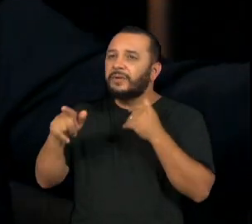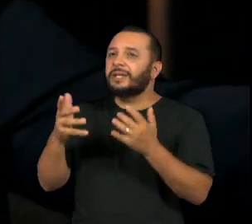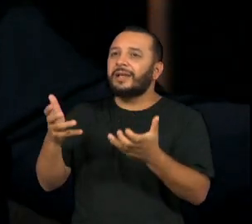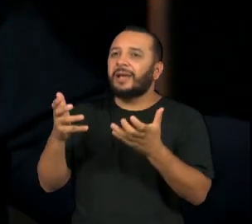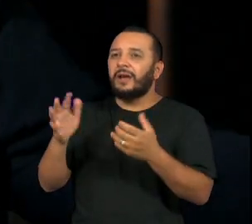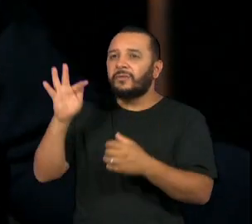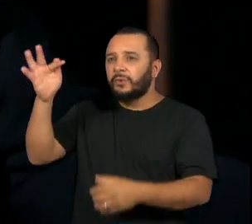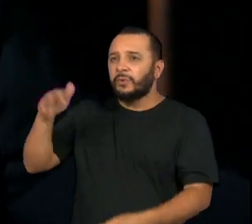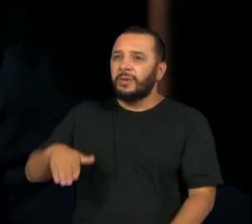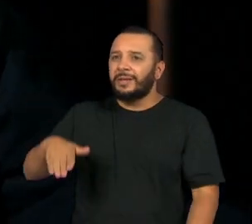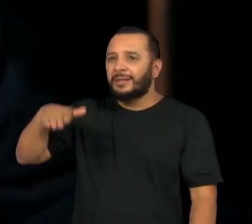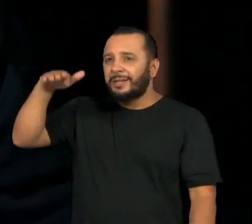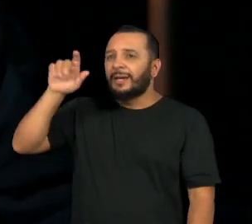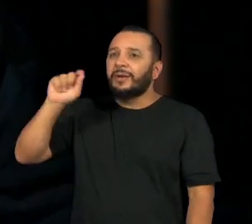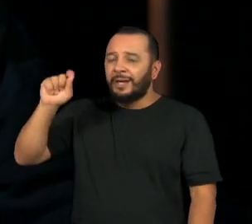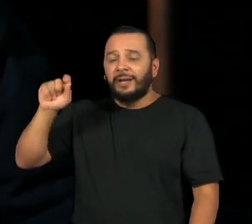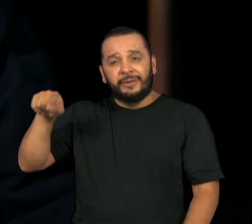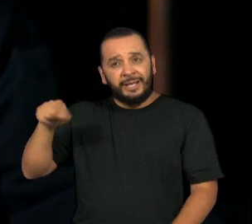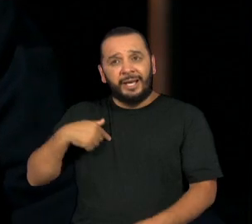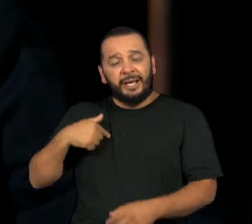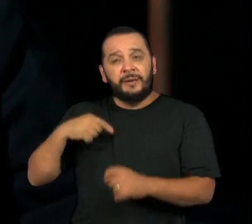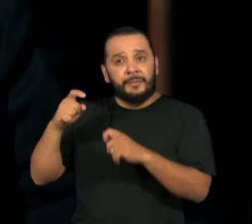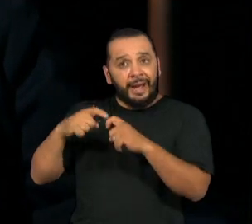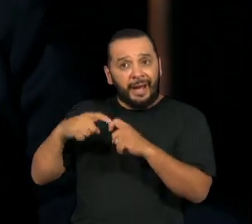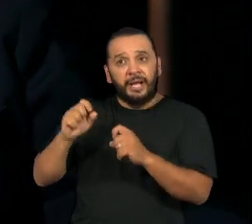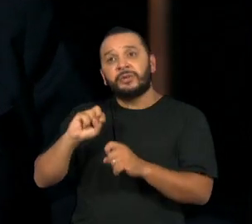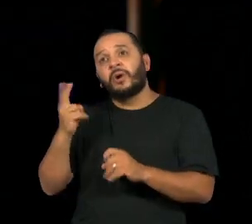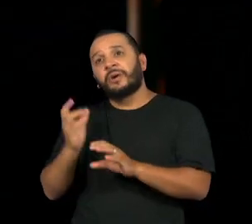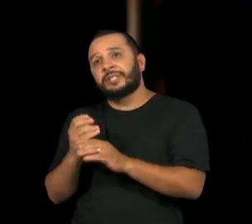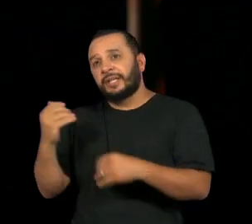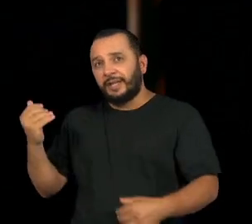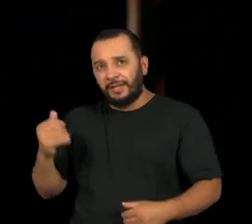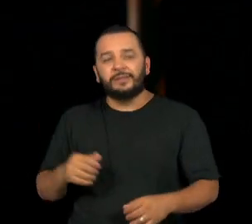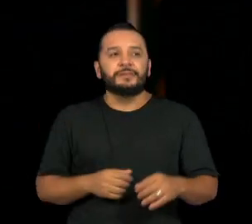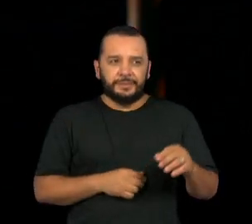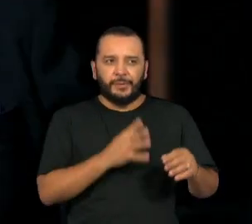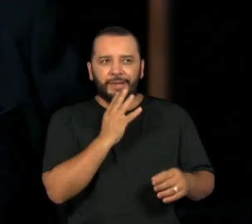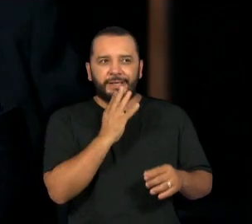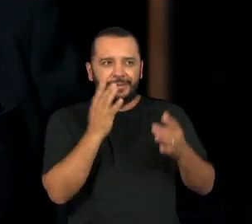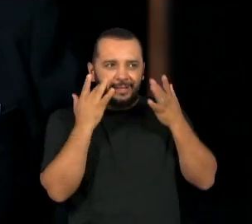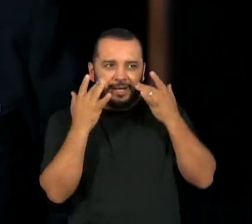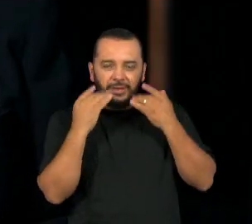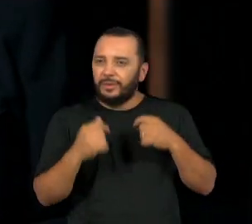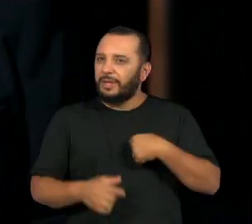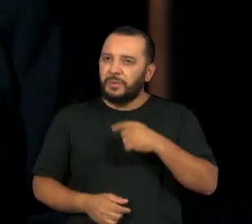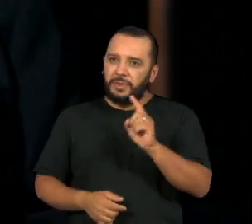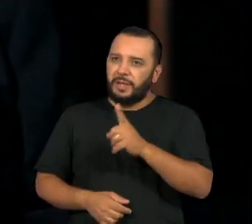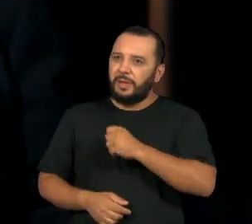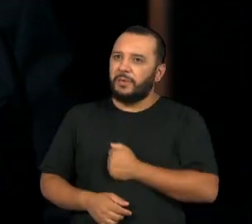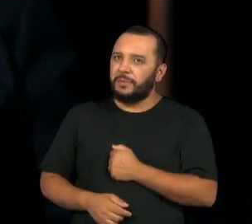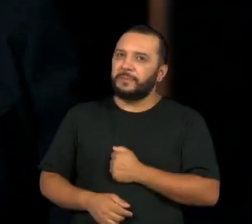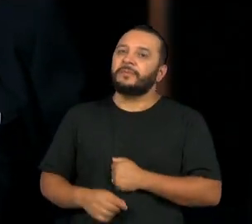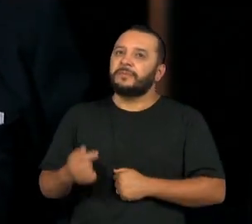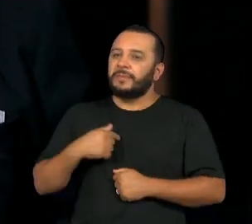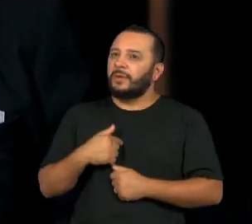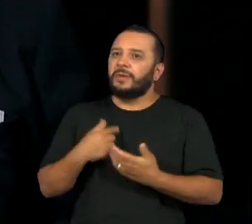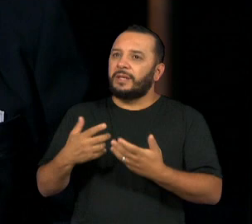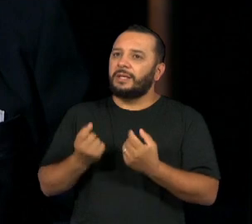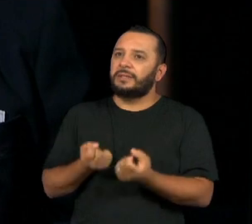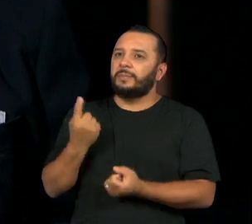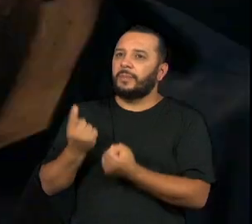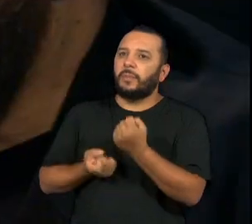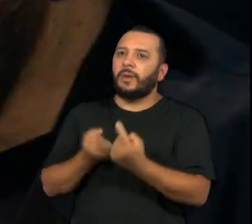Quando Crescer? Médico ou engenheiro, né? Você lembra dessa peça? Claro. Então, e eu não, cara, eu queria ser, se eu quisesse ser pipoqueiro, o